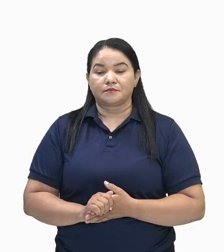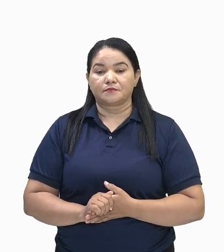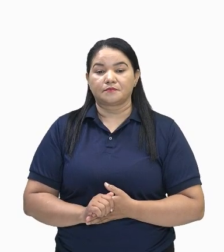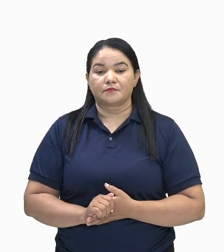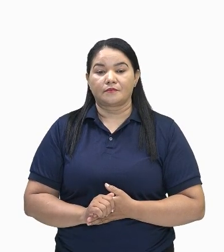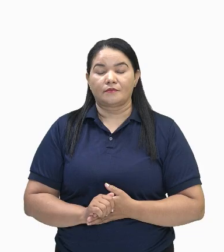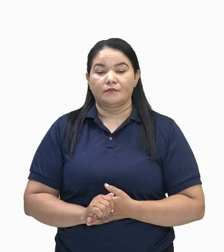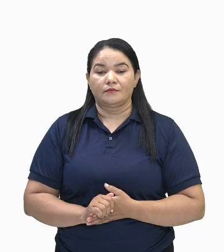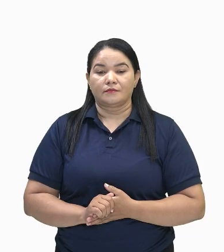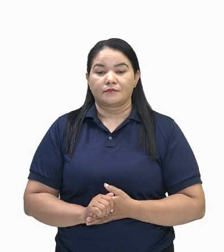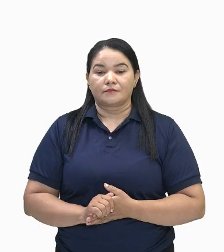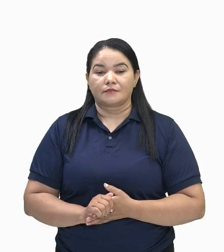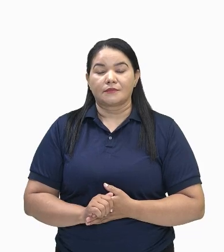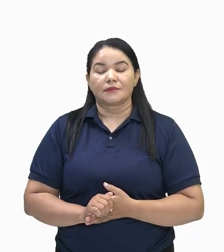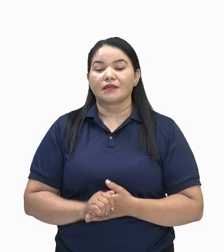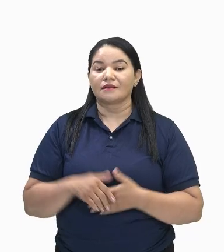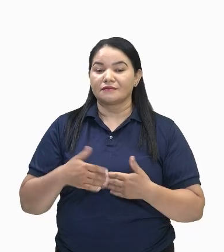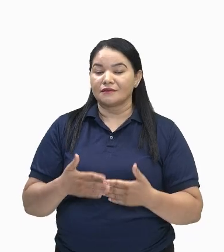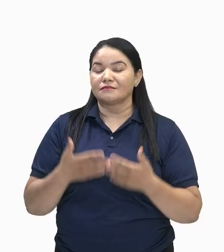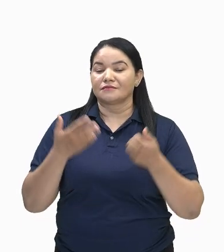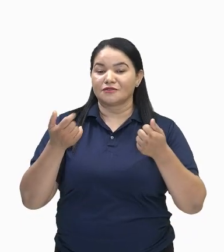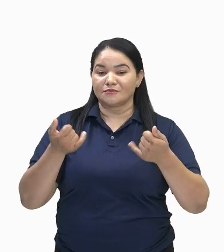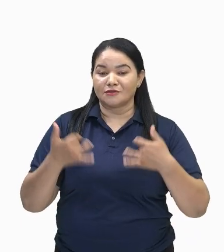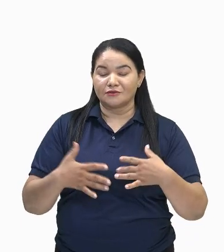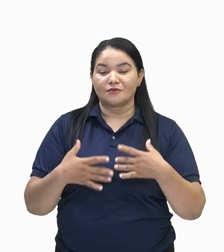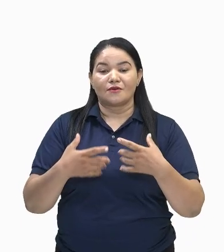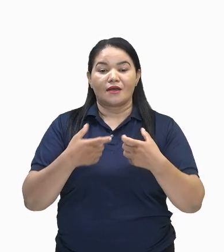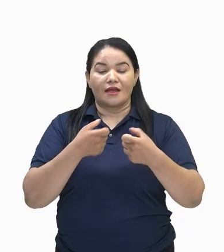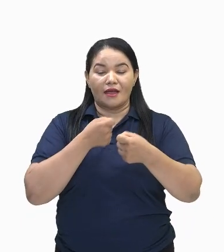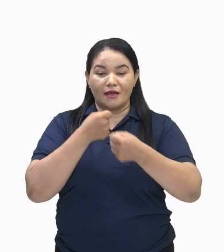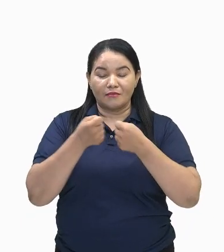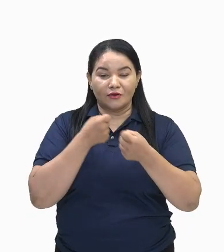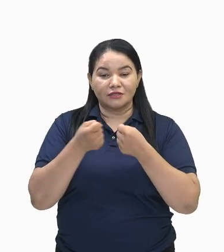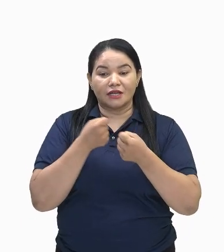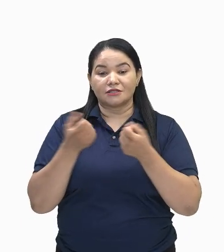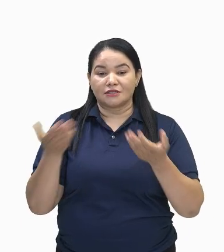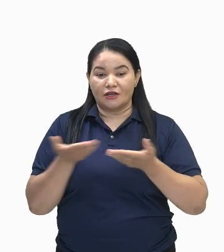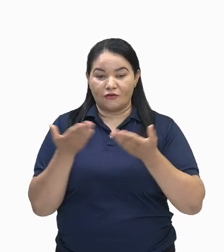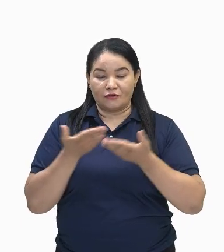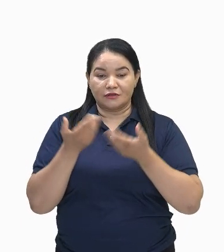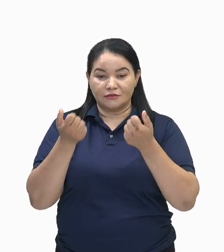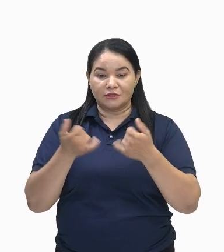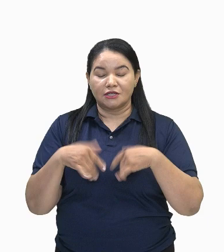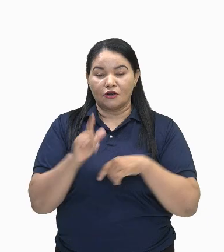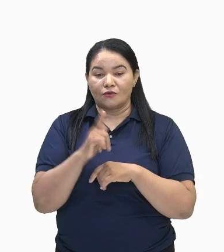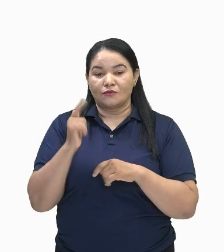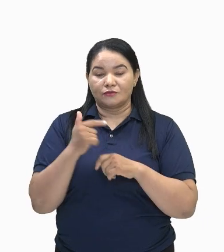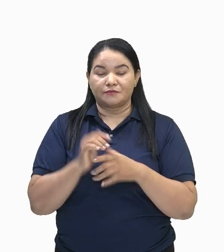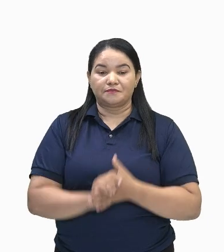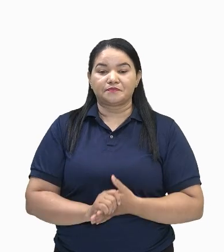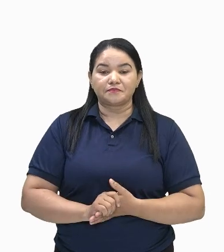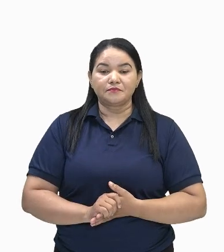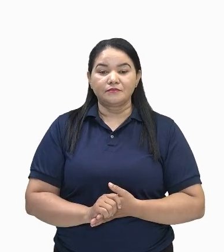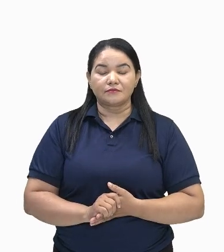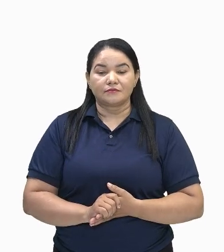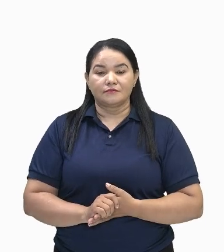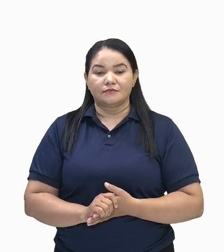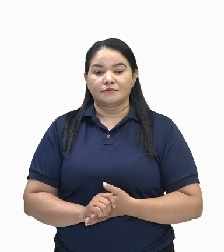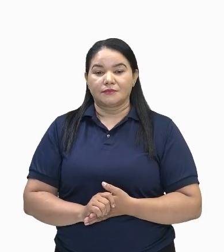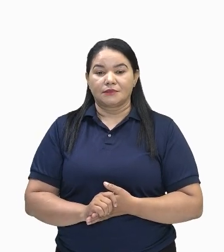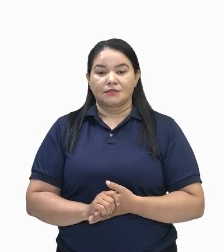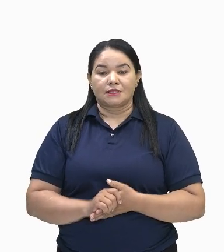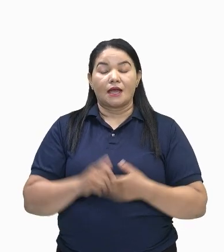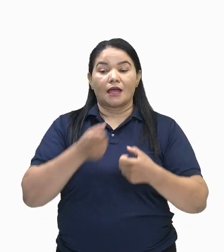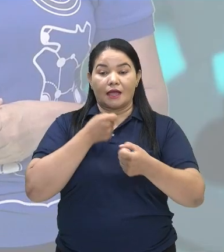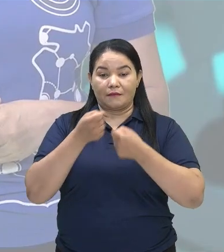Então a gente, né, falou muito sobre a reportagem, agora a gente vai falar da reportagem em